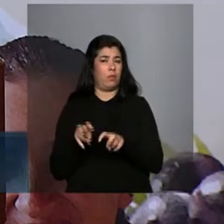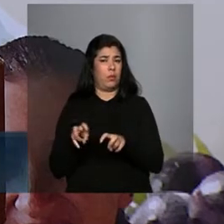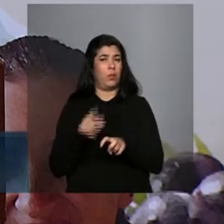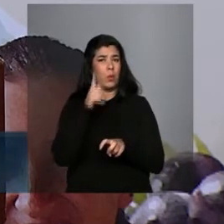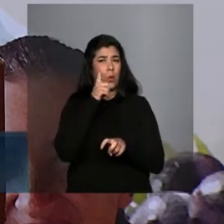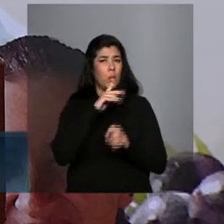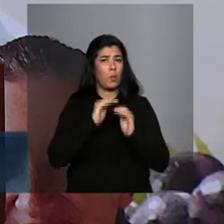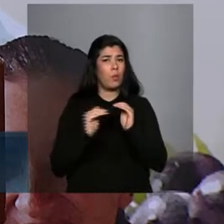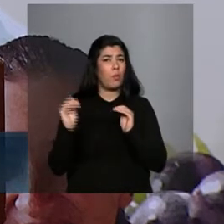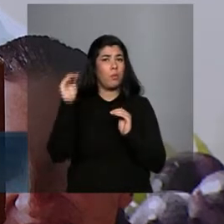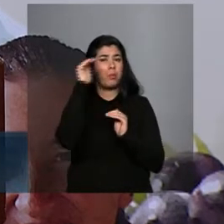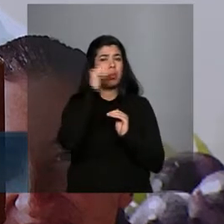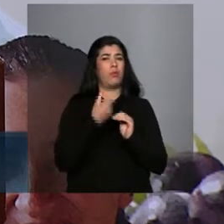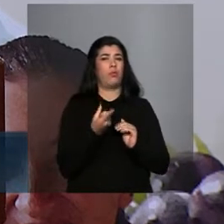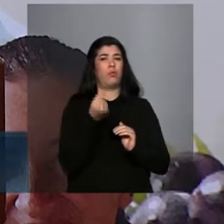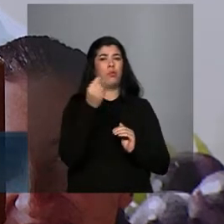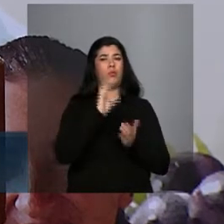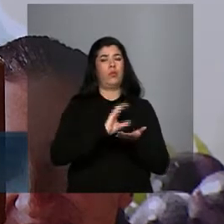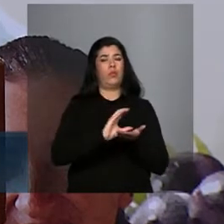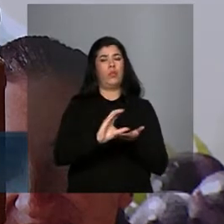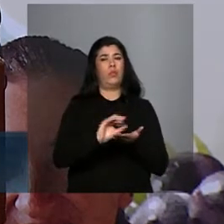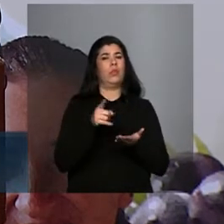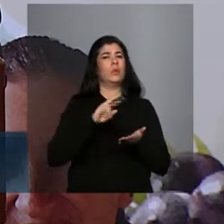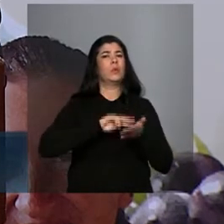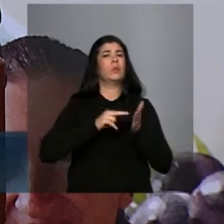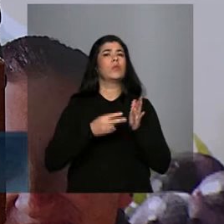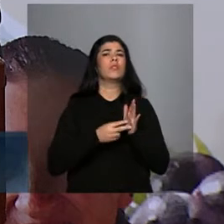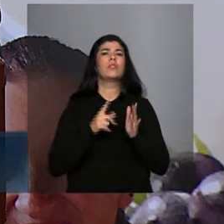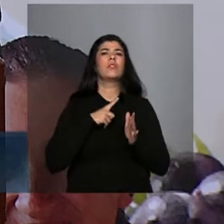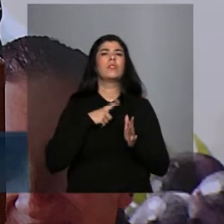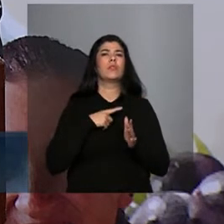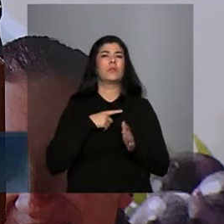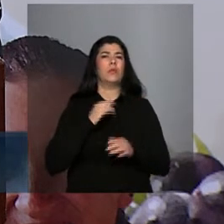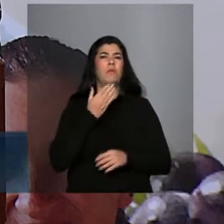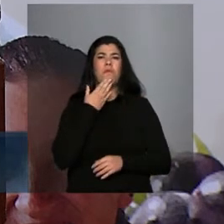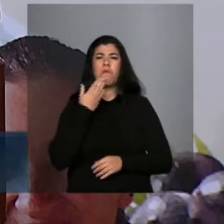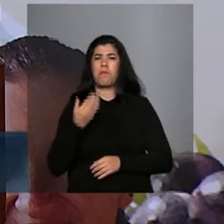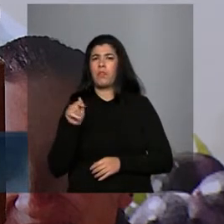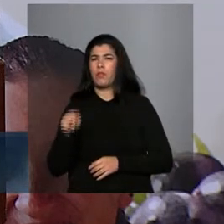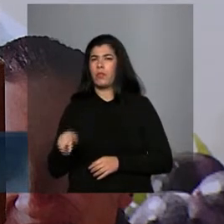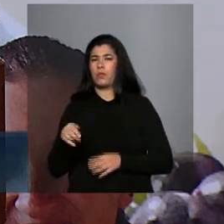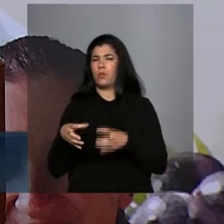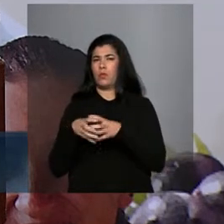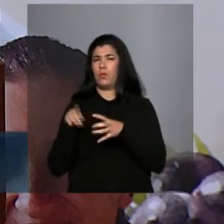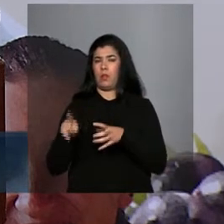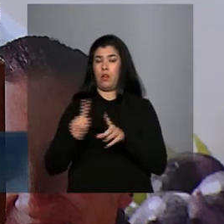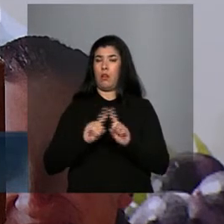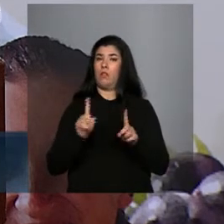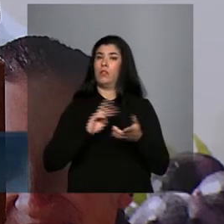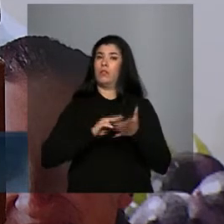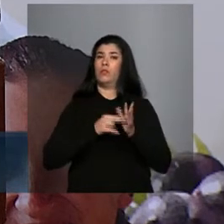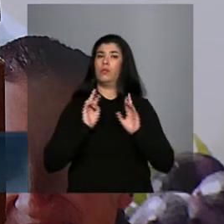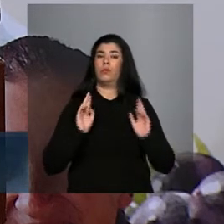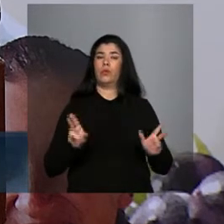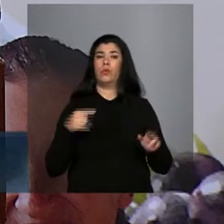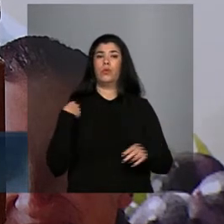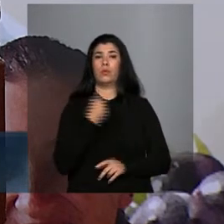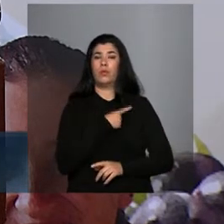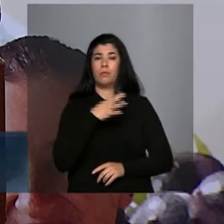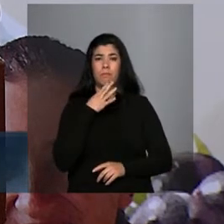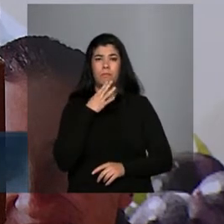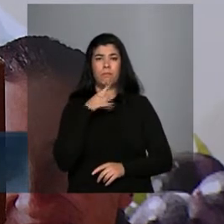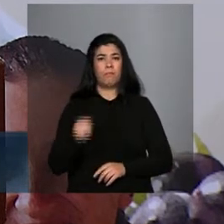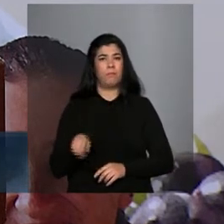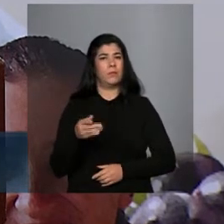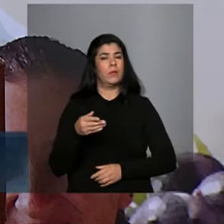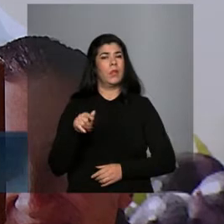não significa nenhum processo de privilégio. É o reconhecimento que a gente tem de tratar